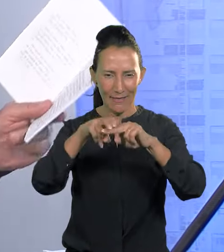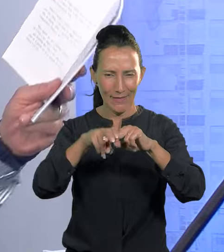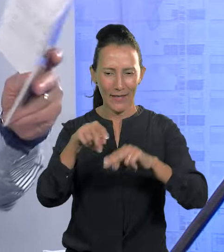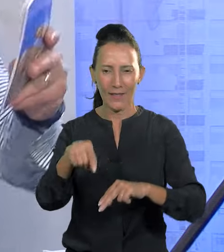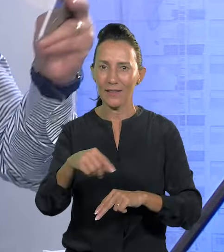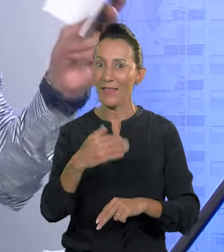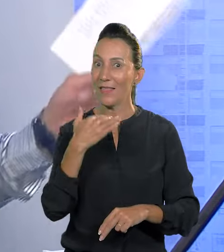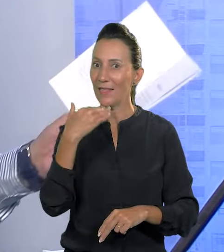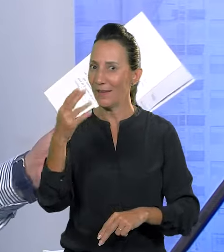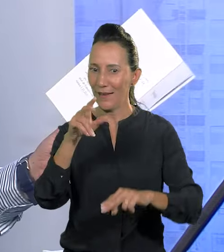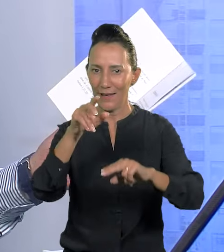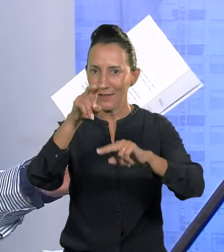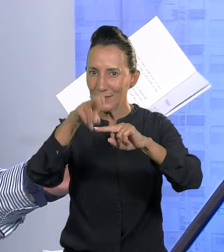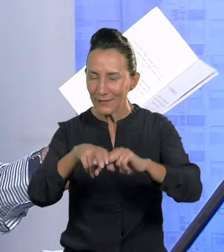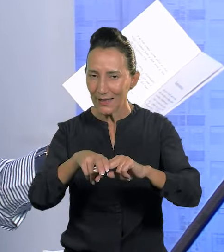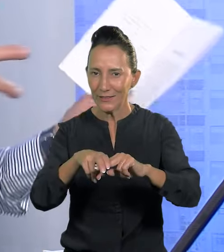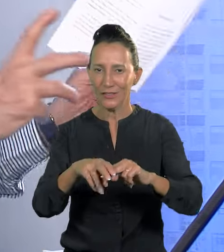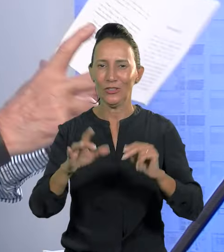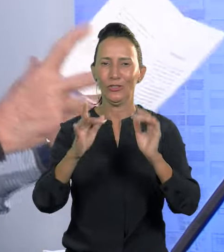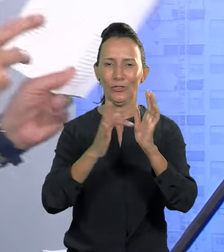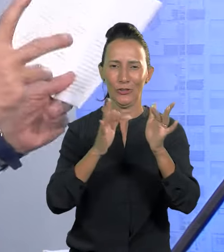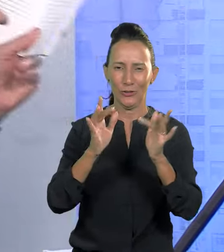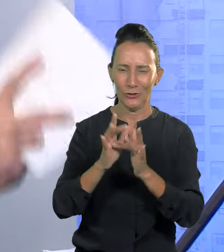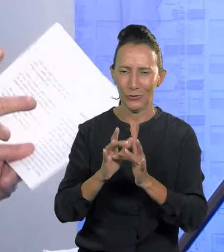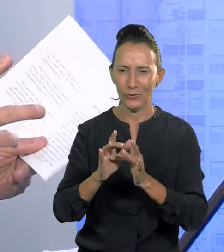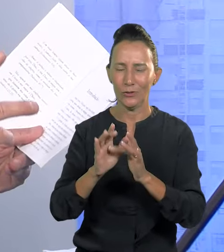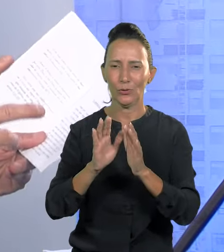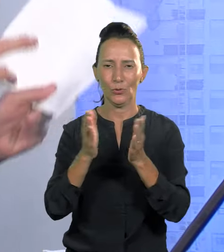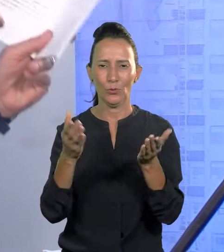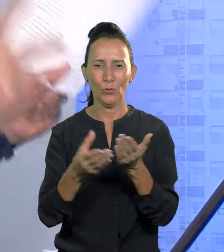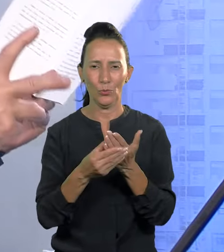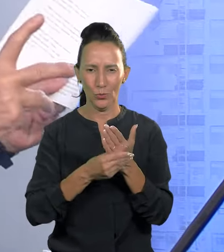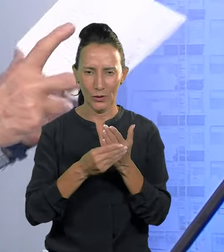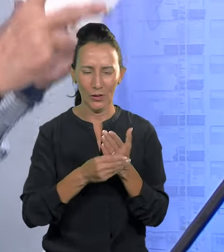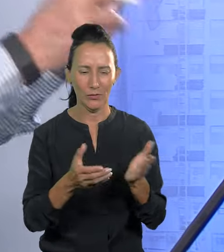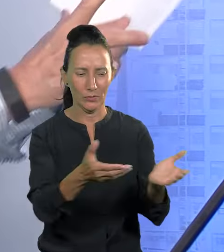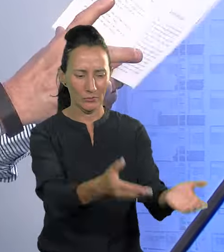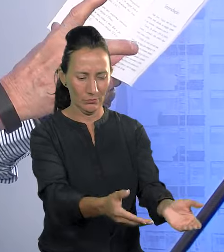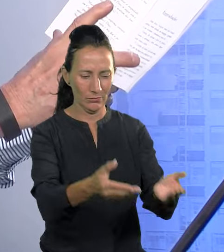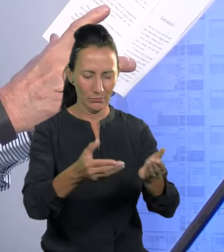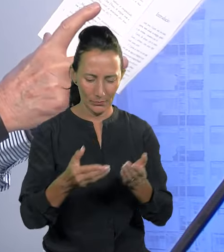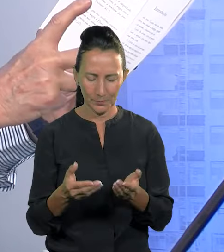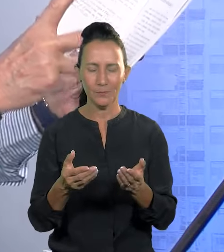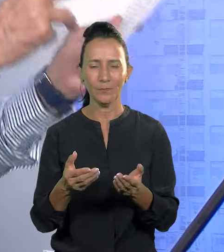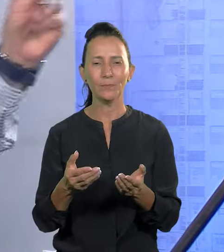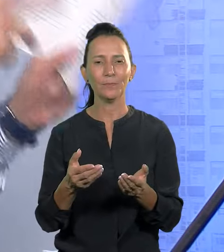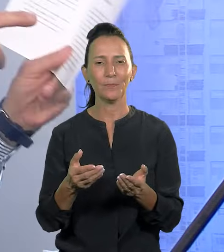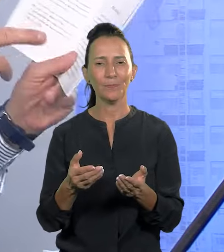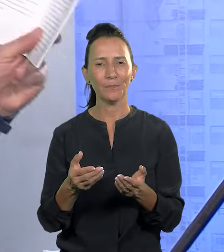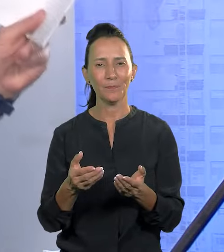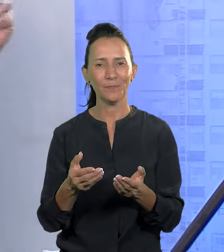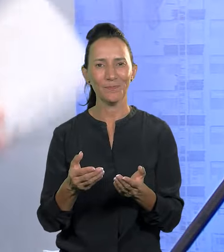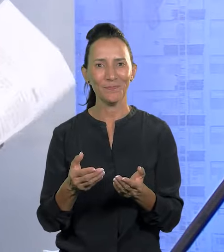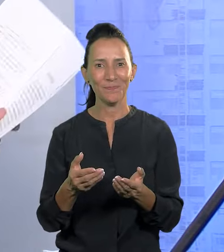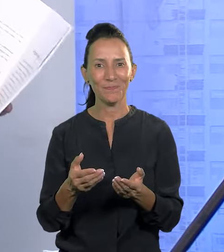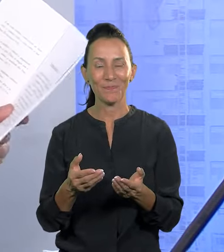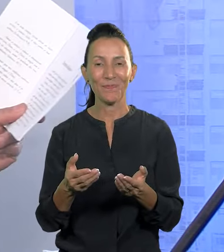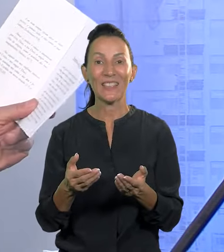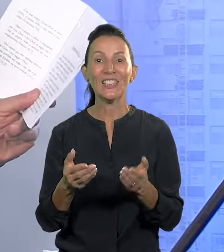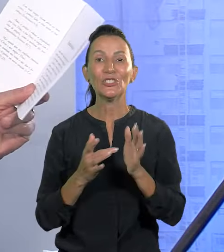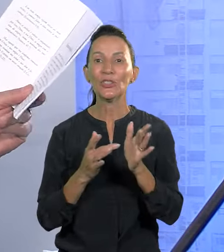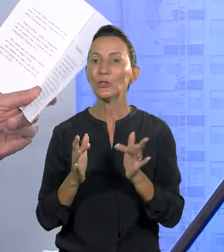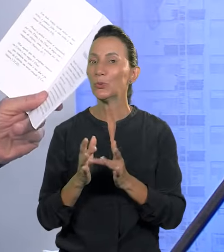que ninguém pode se assentar, Jesus pega o livro do profeta Isaías nas mãos do jovem e ele diz agora,